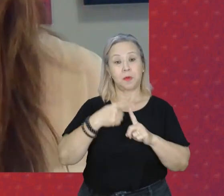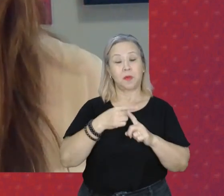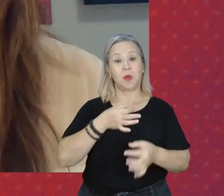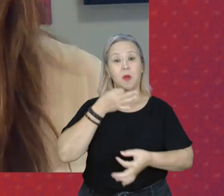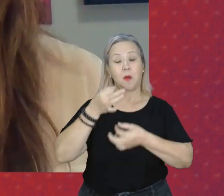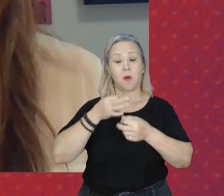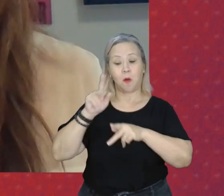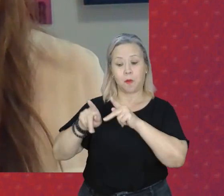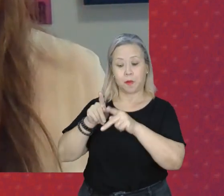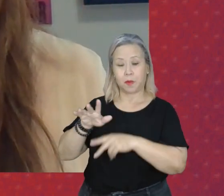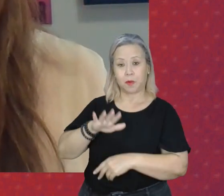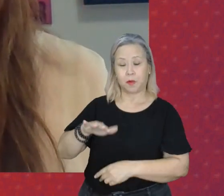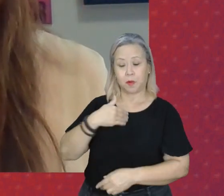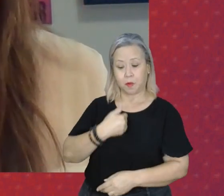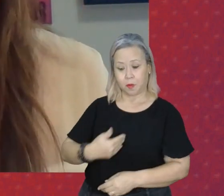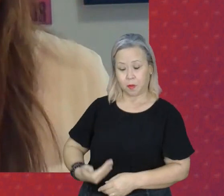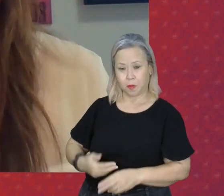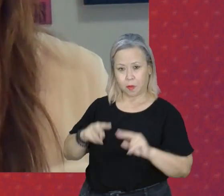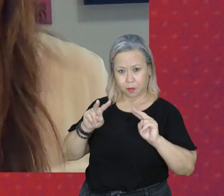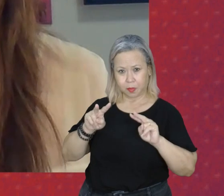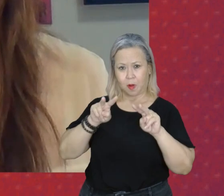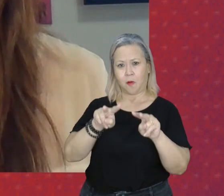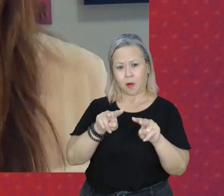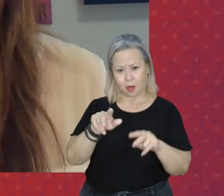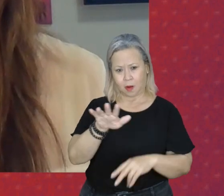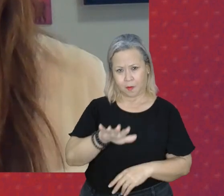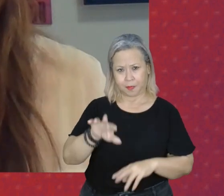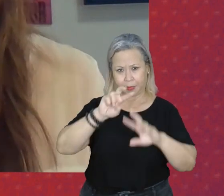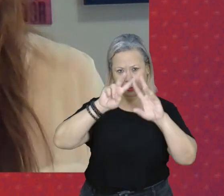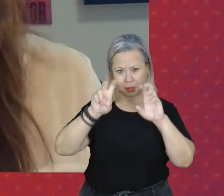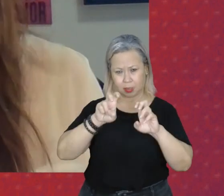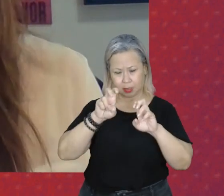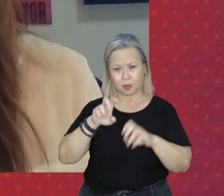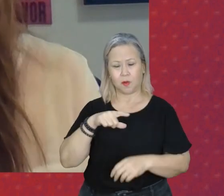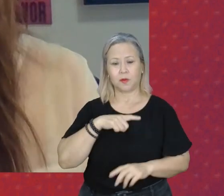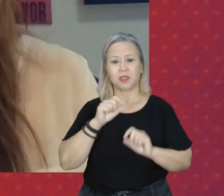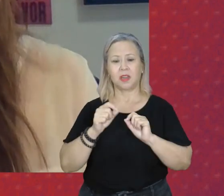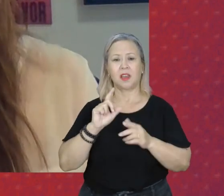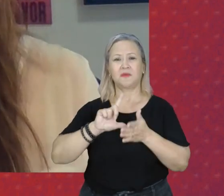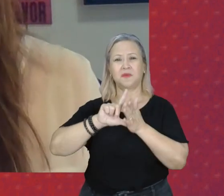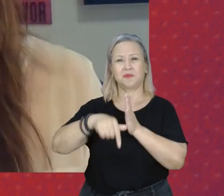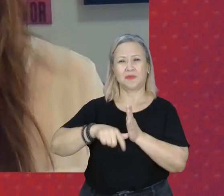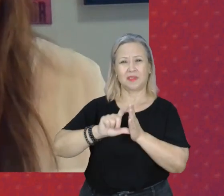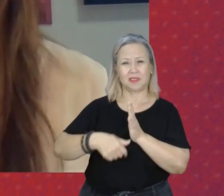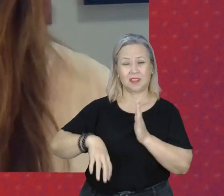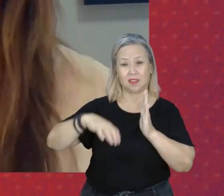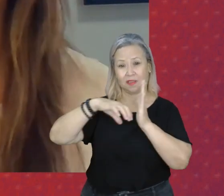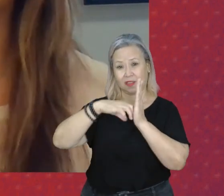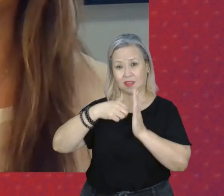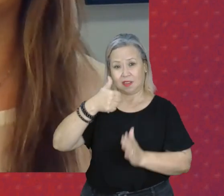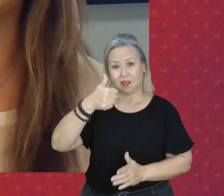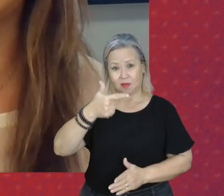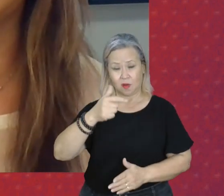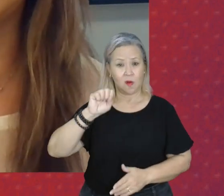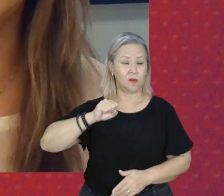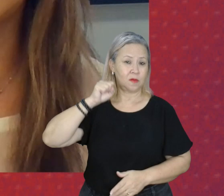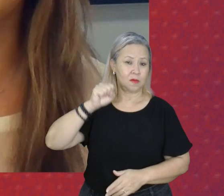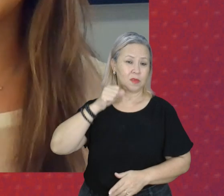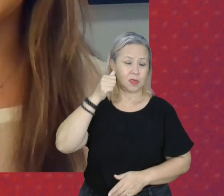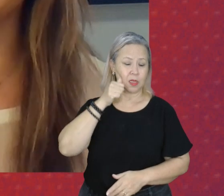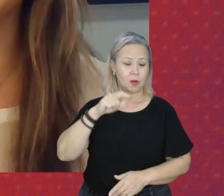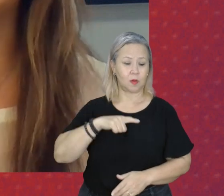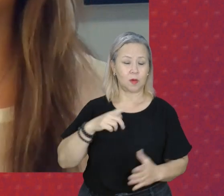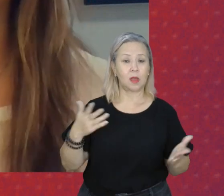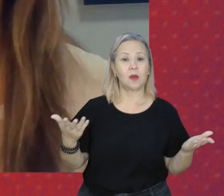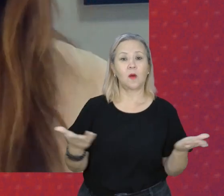pública, olhando para isso. A gente também teve um retrocesso no Senado, de 12 senadoras que a gente tem